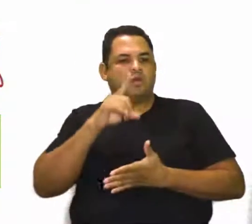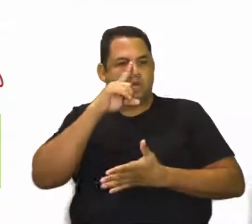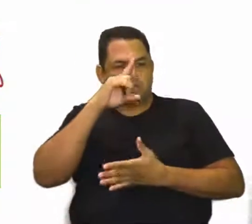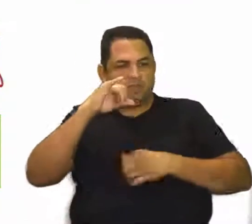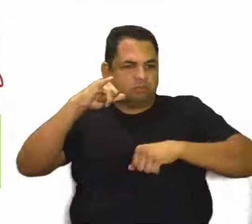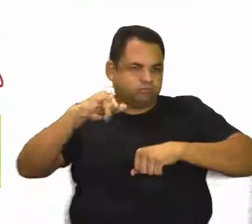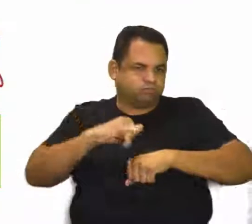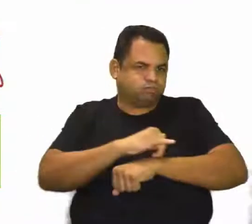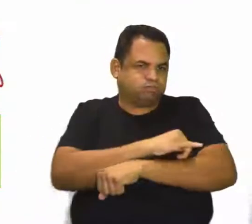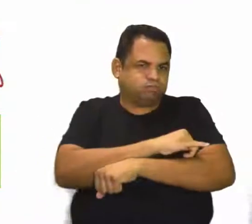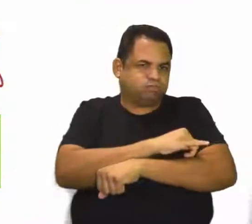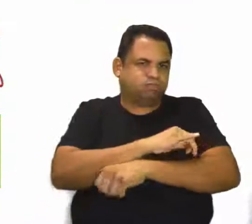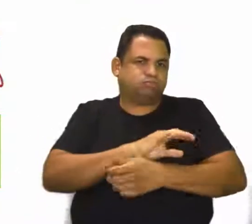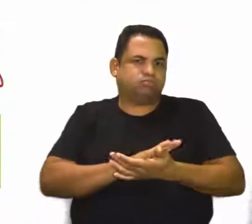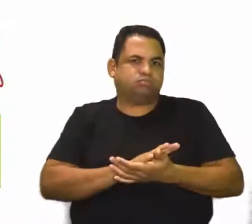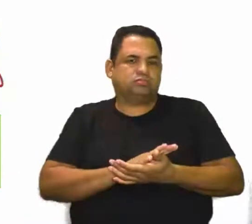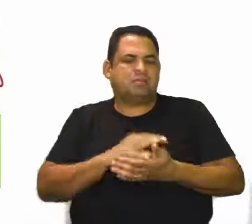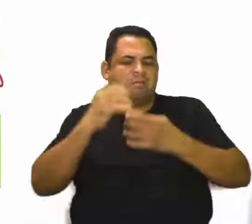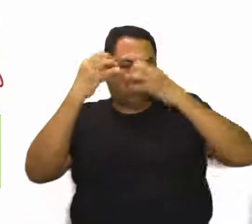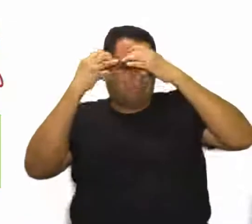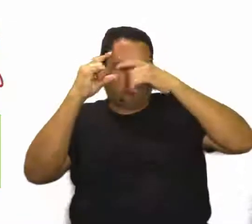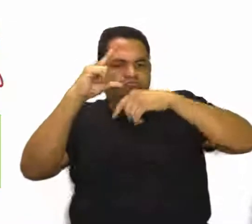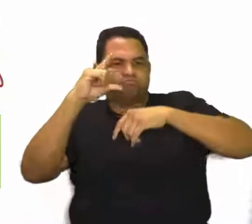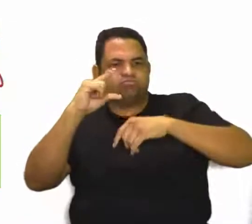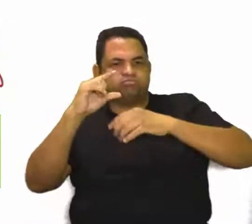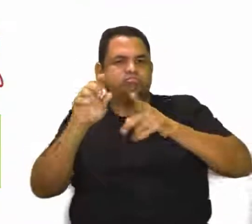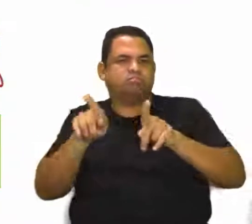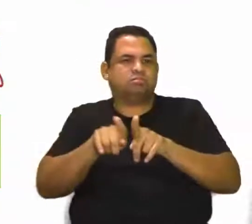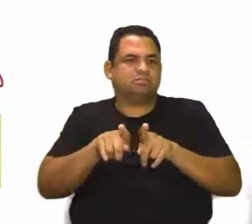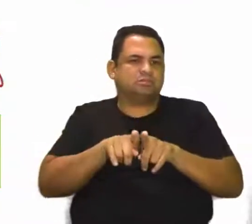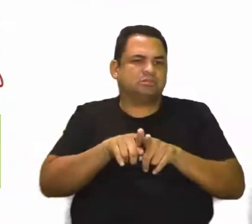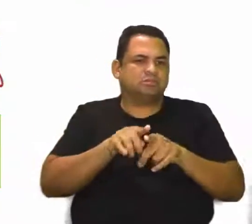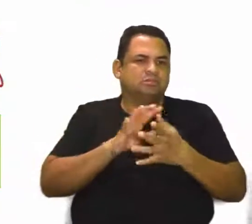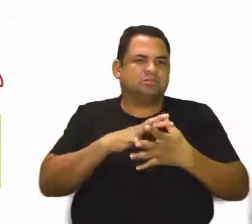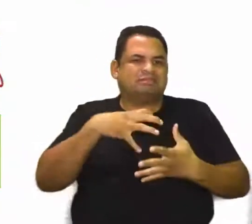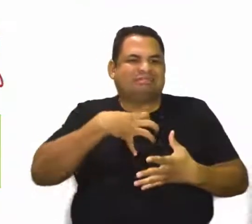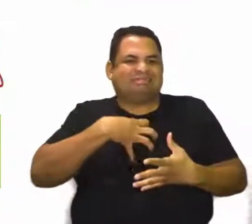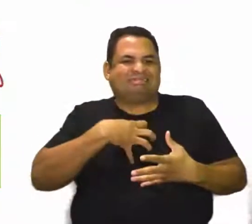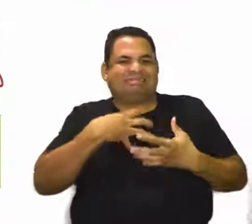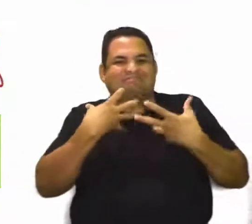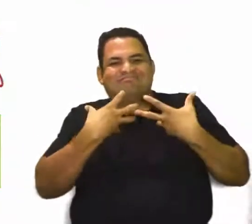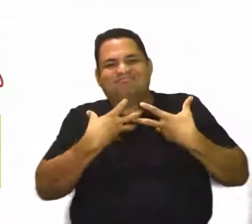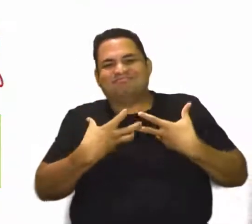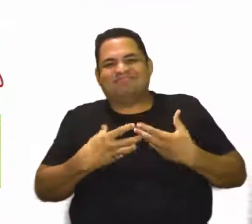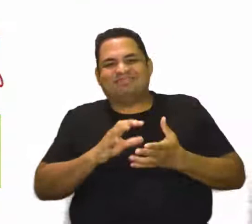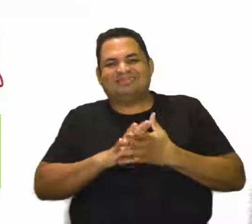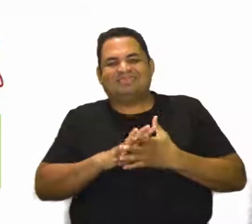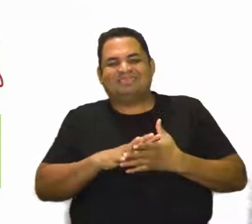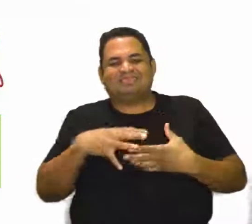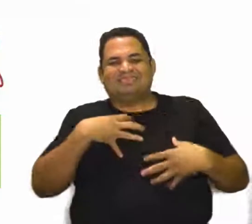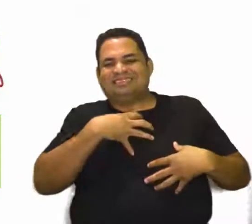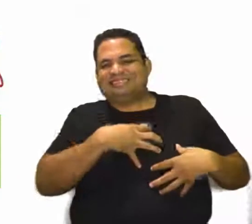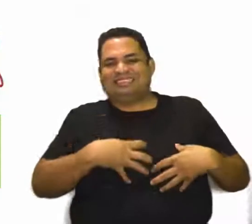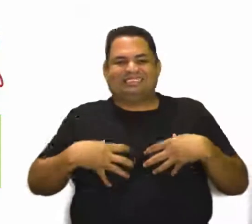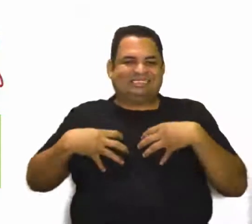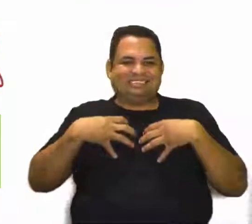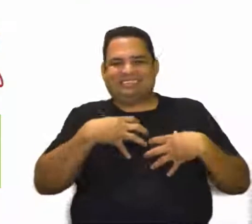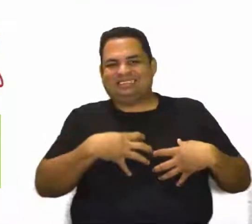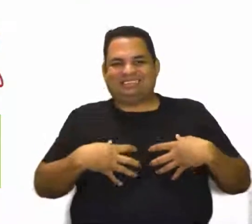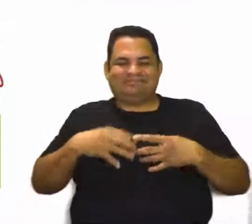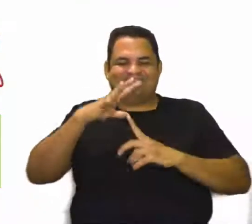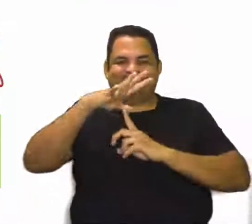obesidade. Também reduz o risco de declínio cognitivo, a sensação de estresse, os sintomas de ansiedade,